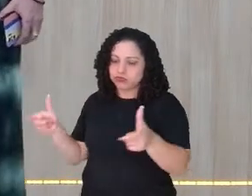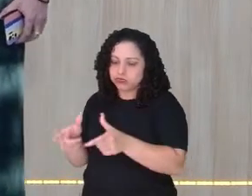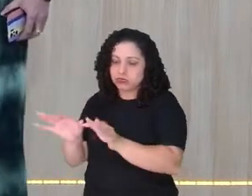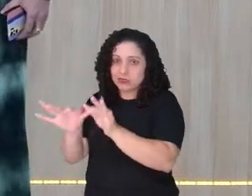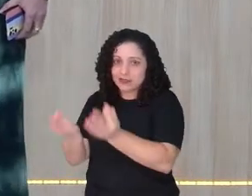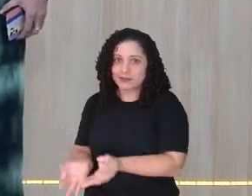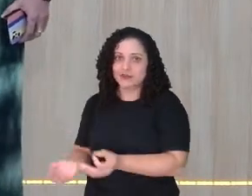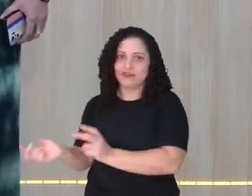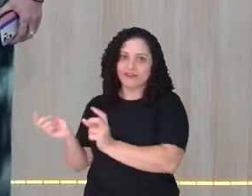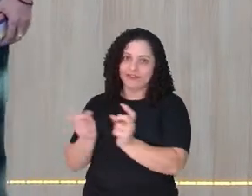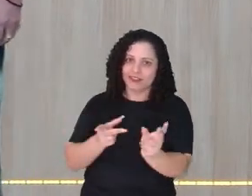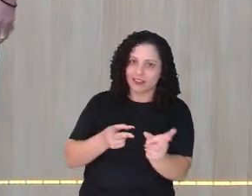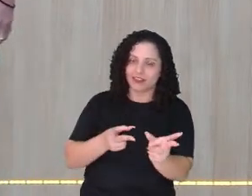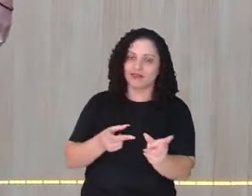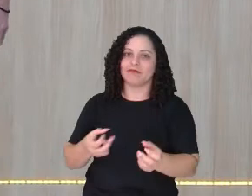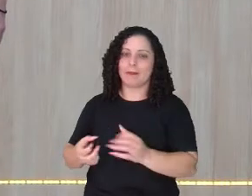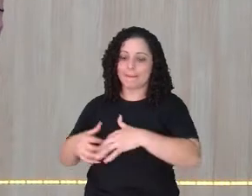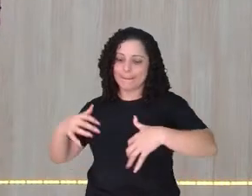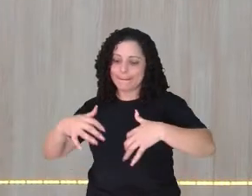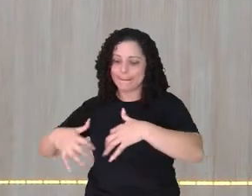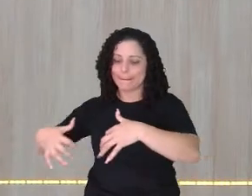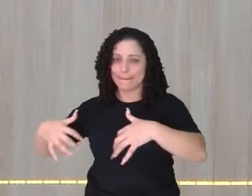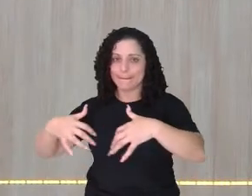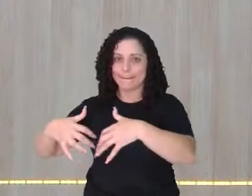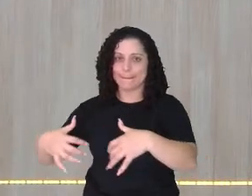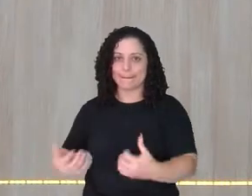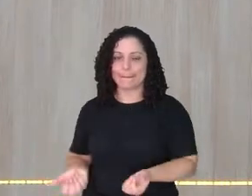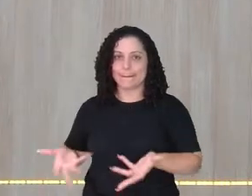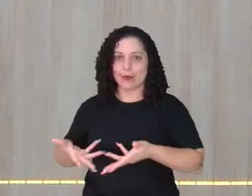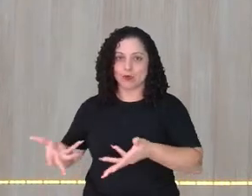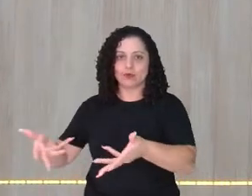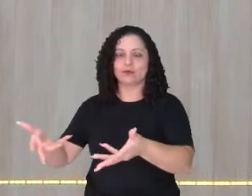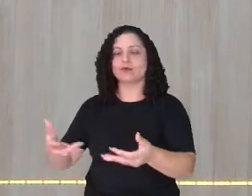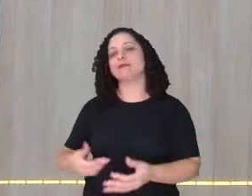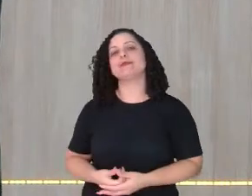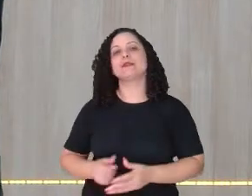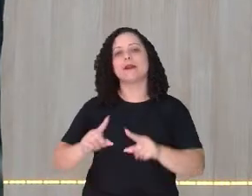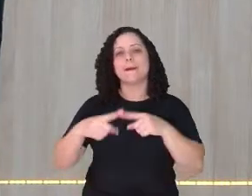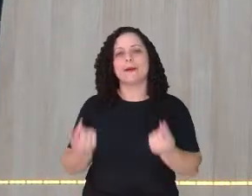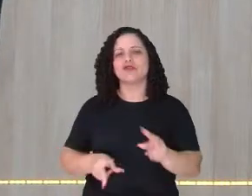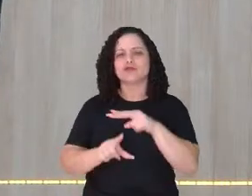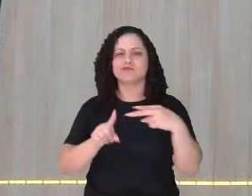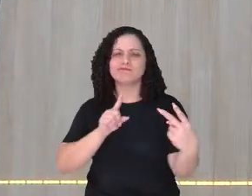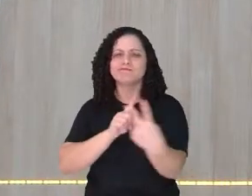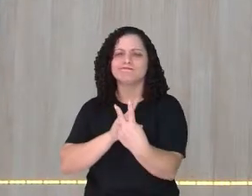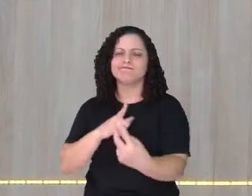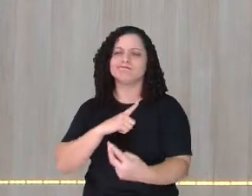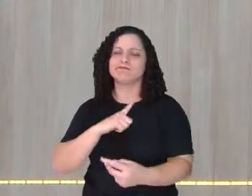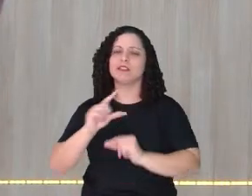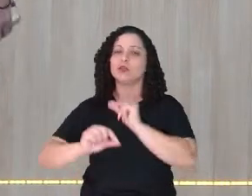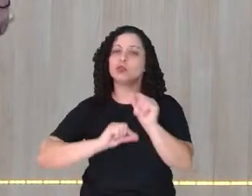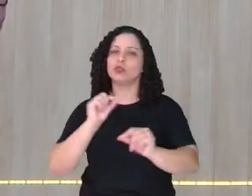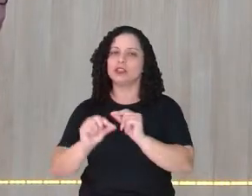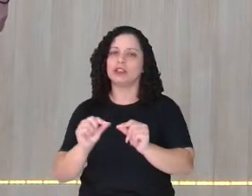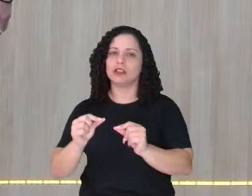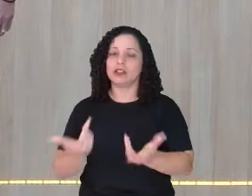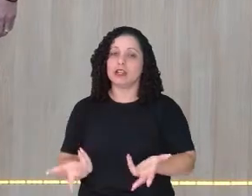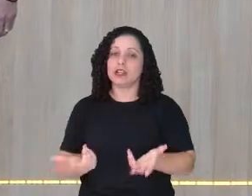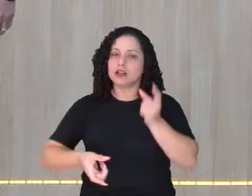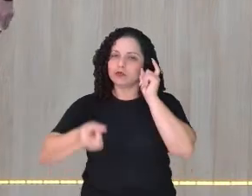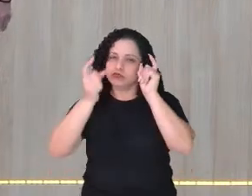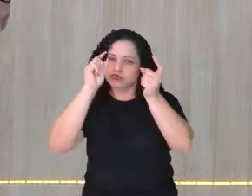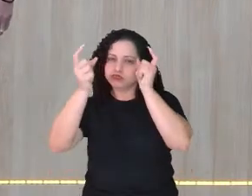prato. Só que aí, dentro dessa perspectiva, né, rola o conflito de interesses aí,